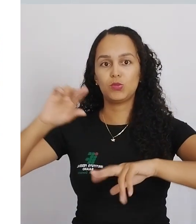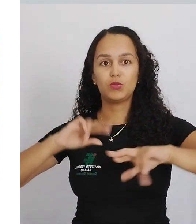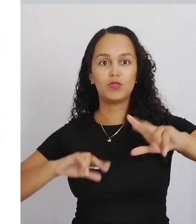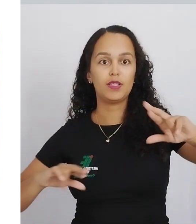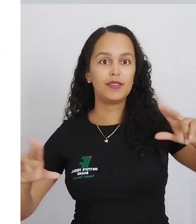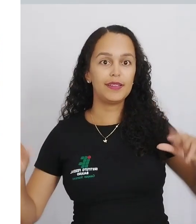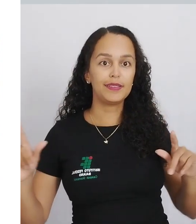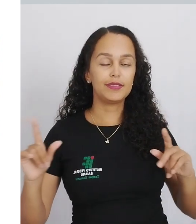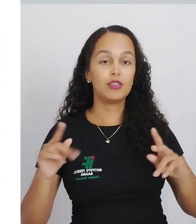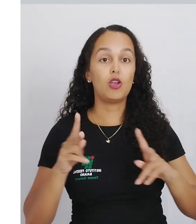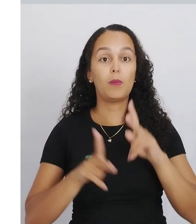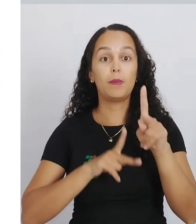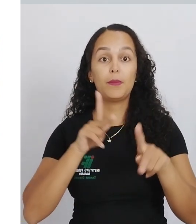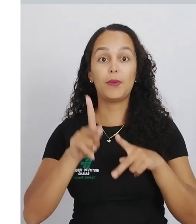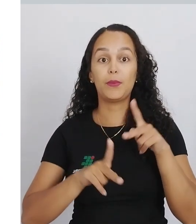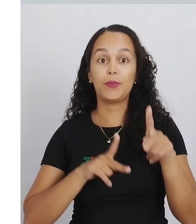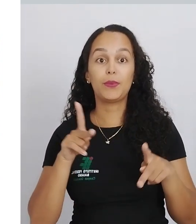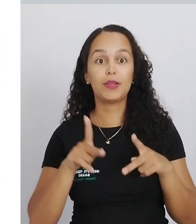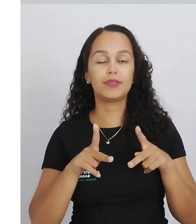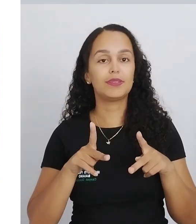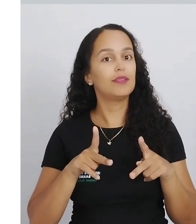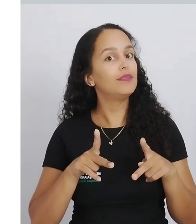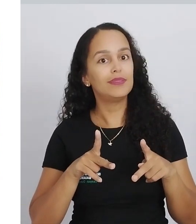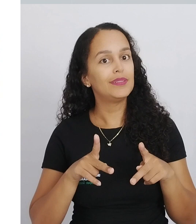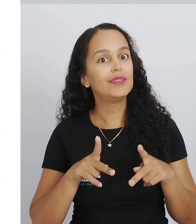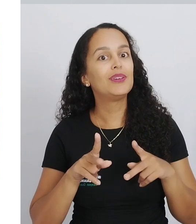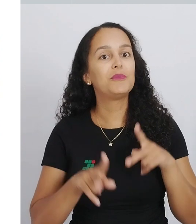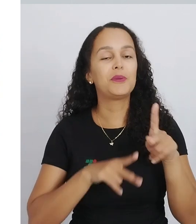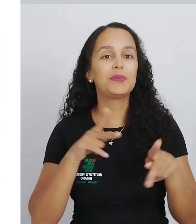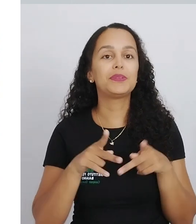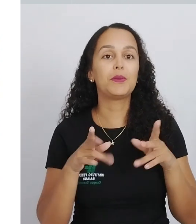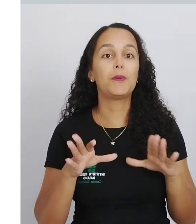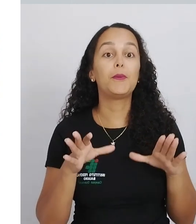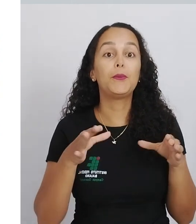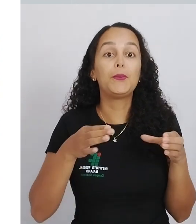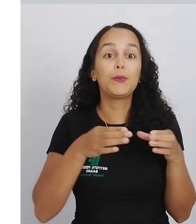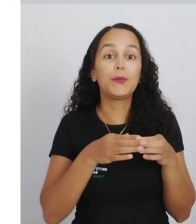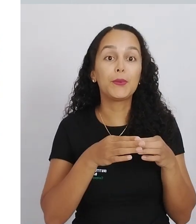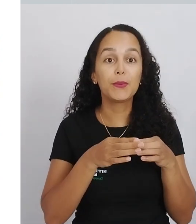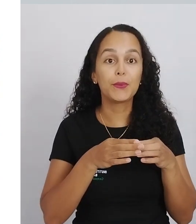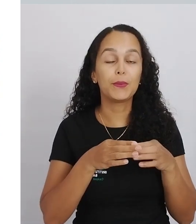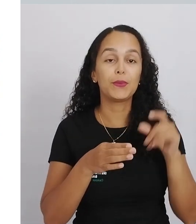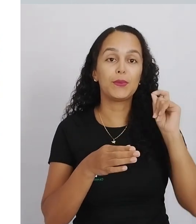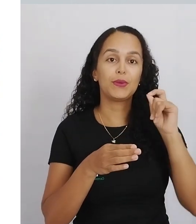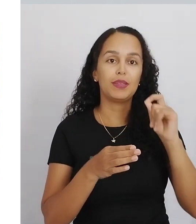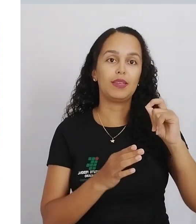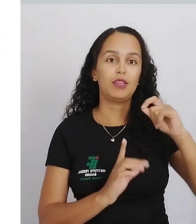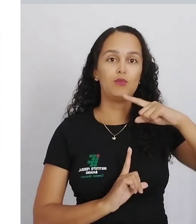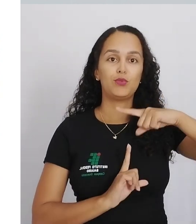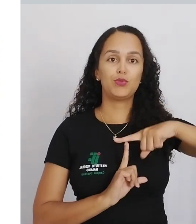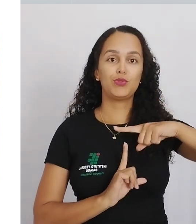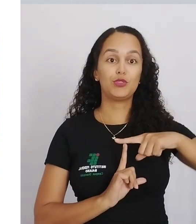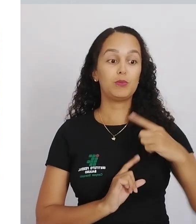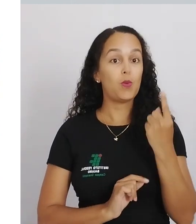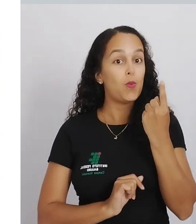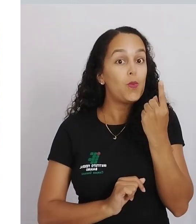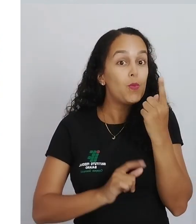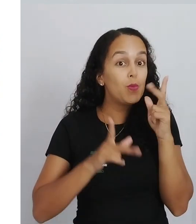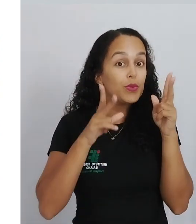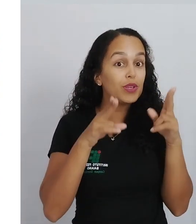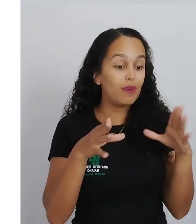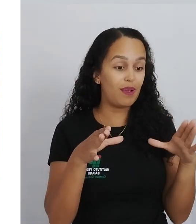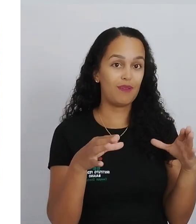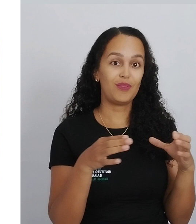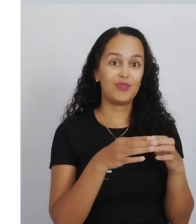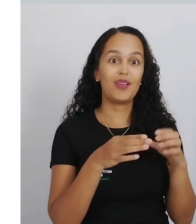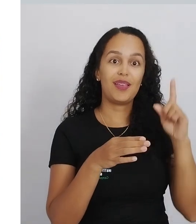População não. População é um grupo de apenas indivíduos de uma única espécie, tá? Por exemplo,